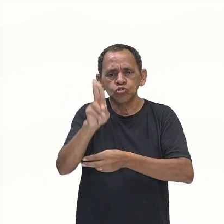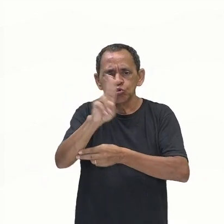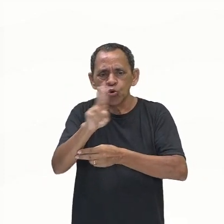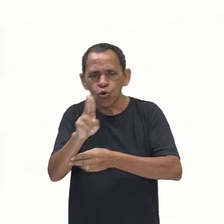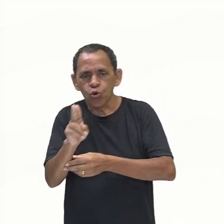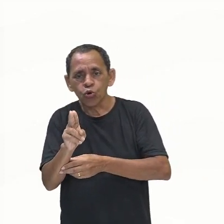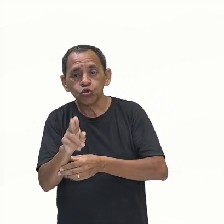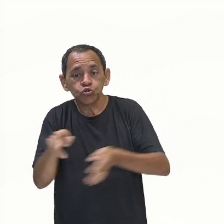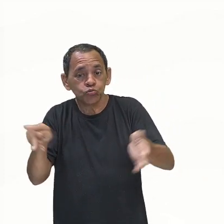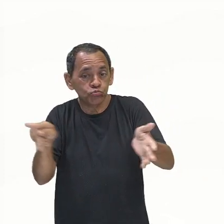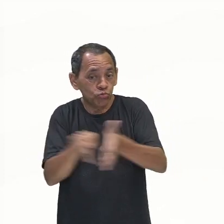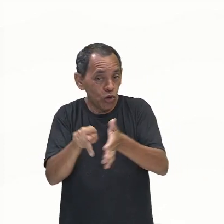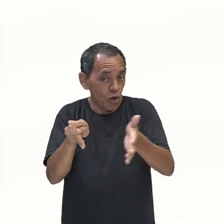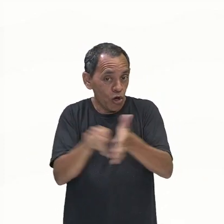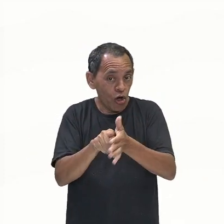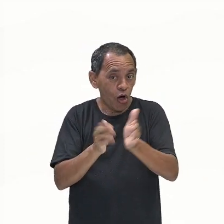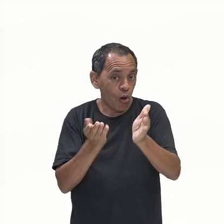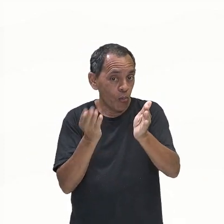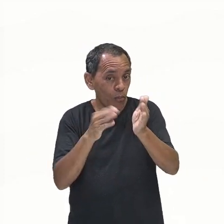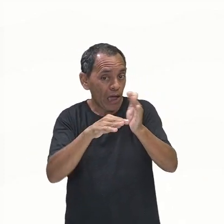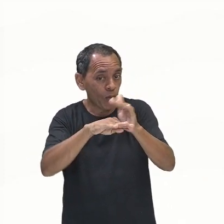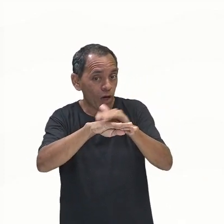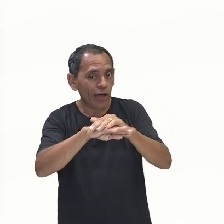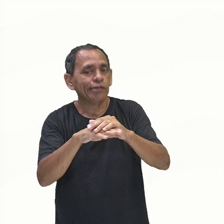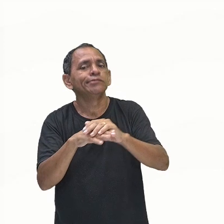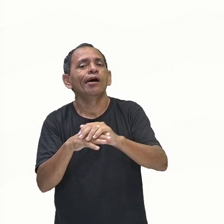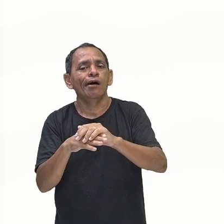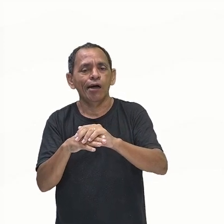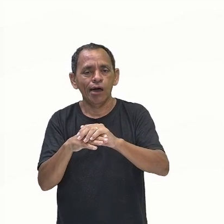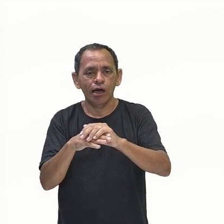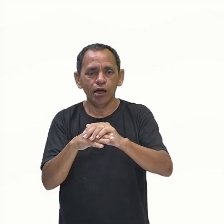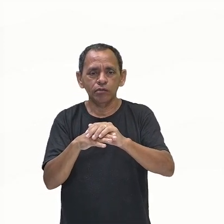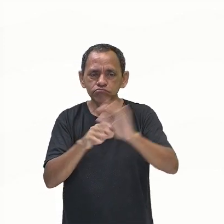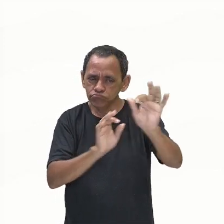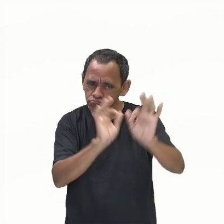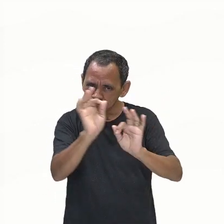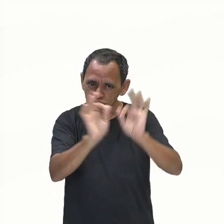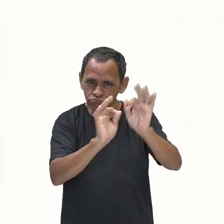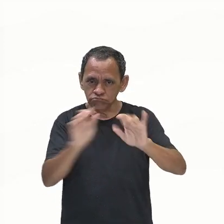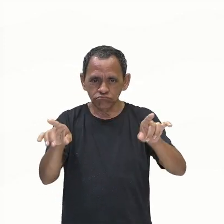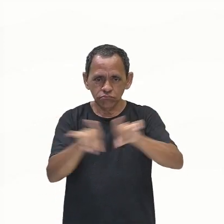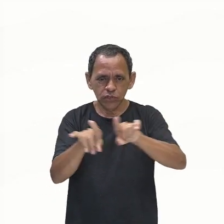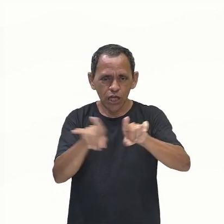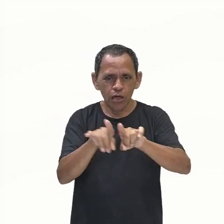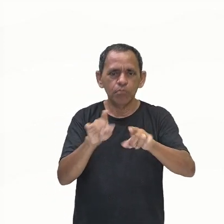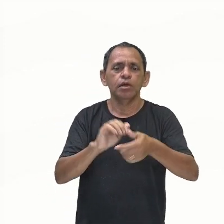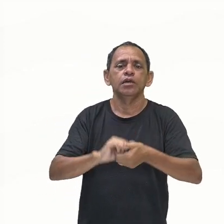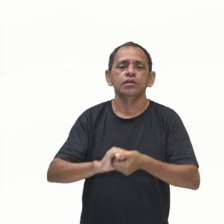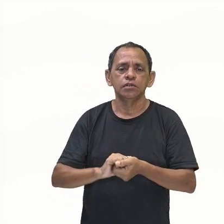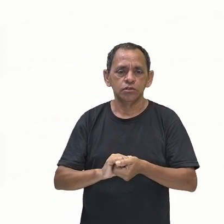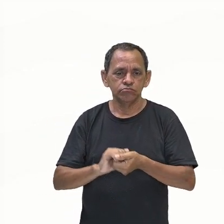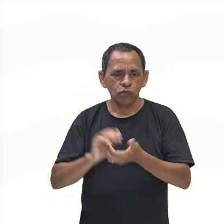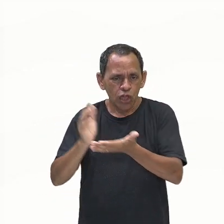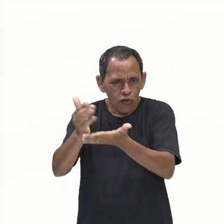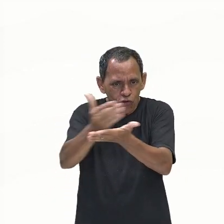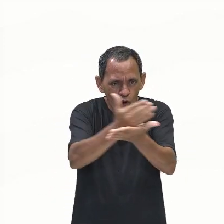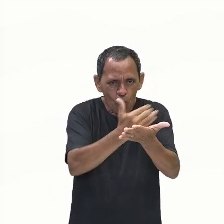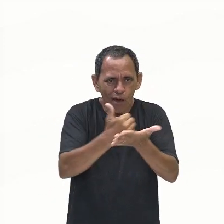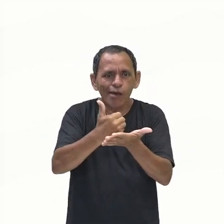do GEO? Geotecnologias, geoprocessamento, geo isso, geo aquilo,